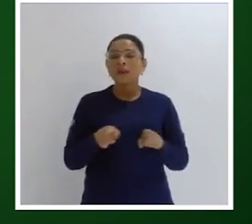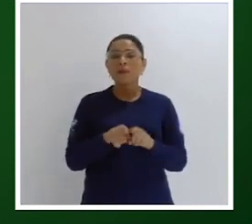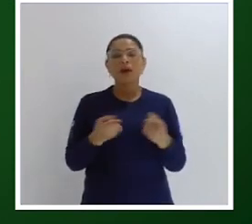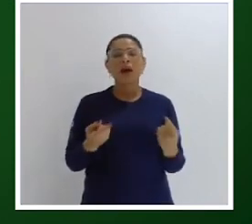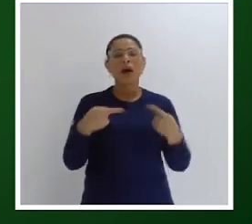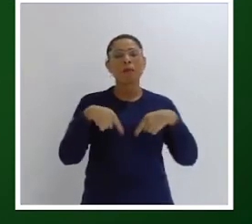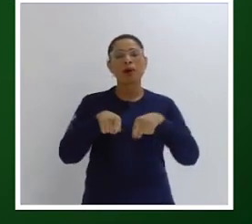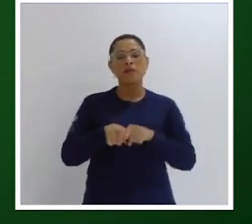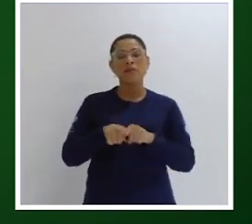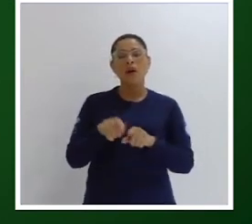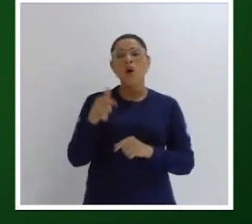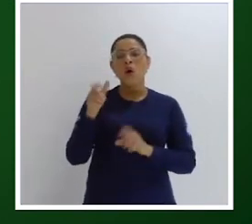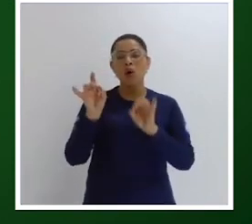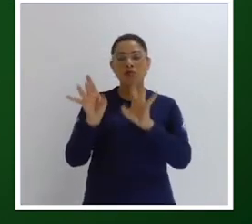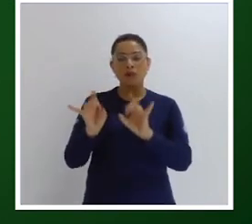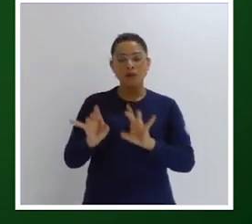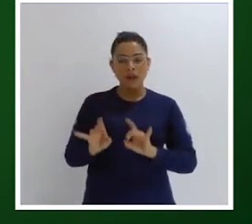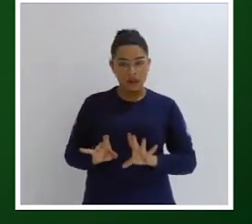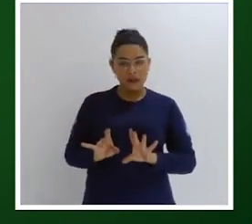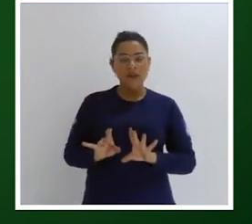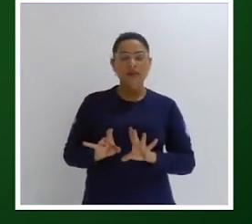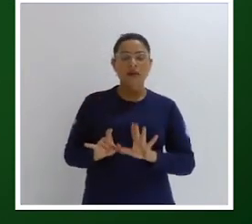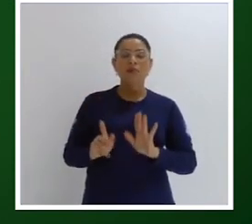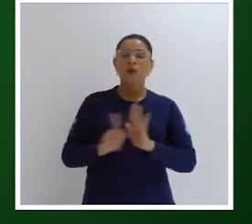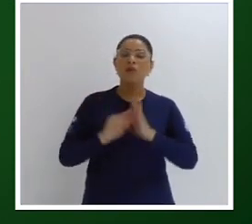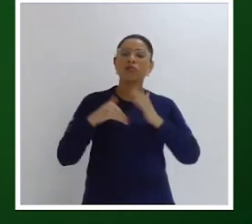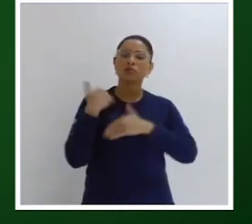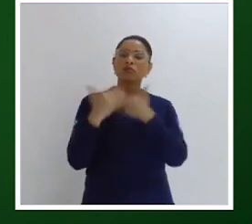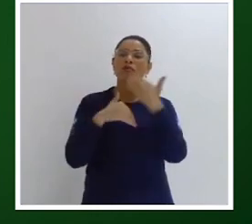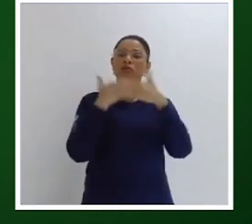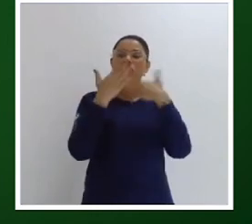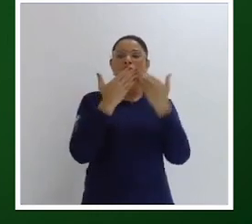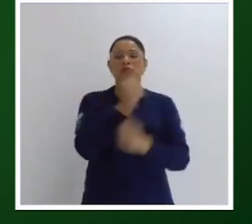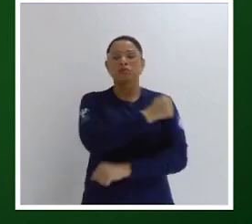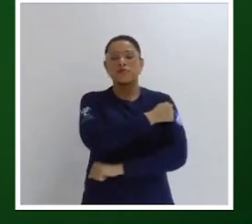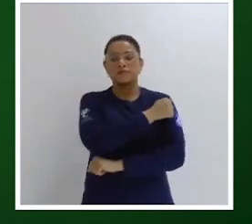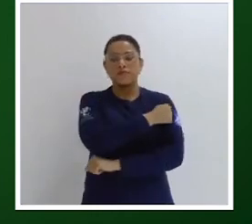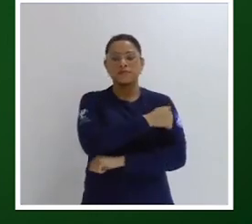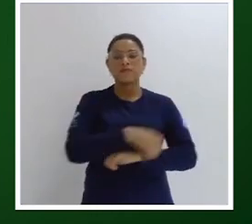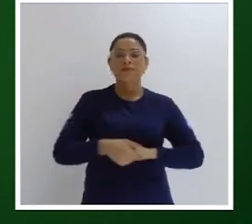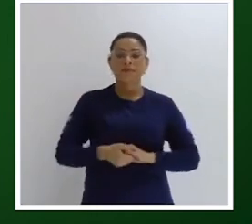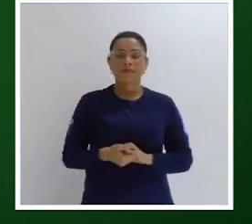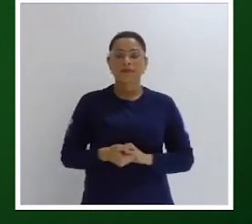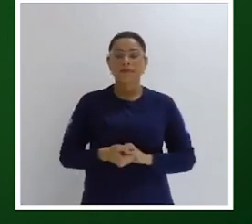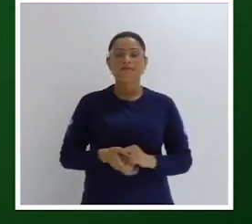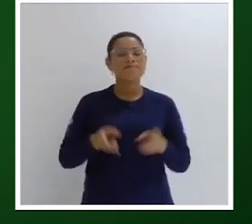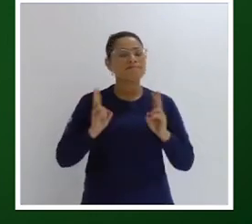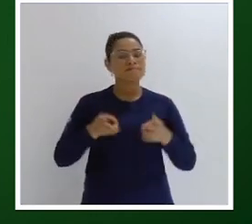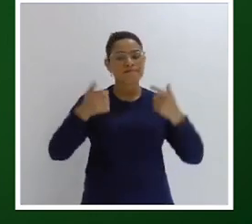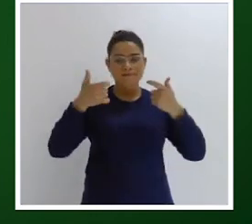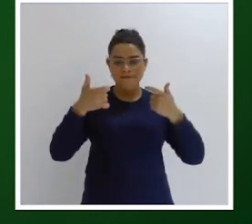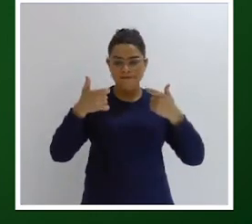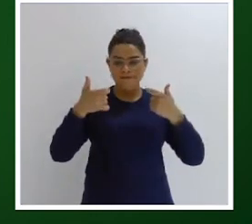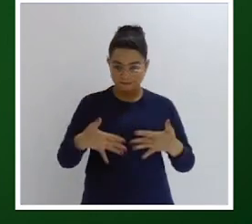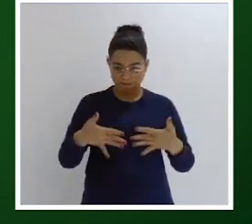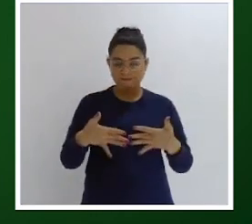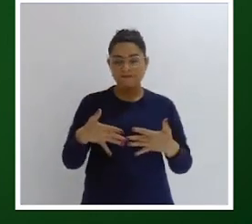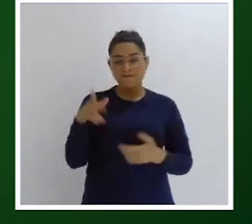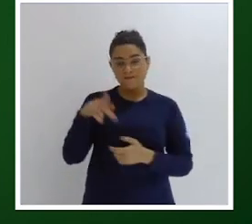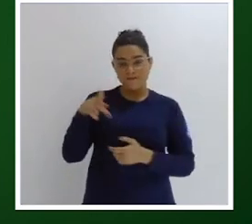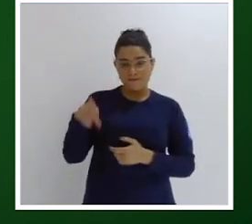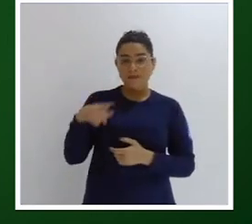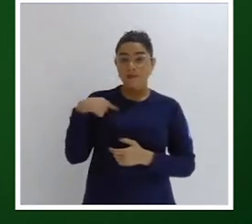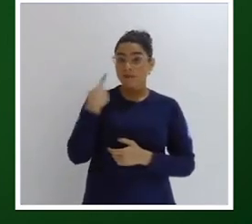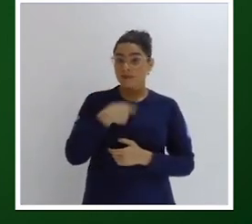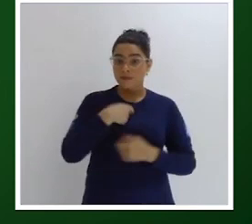Parceria por outros especialistas no desenvolvimento dos nossos alunos e eu sempre digo para eles né que para